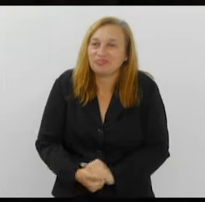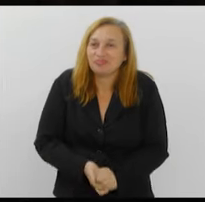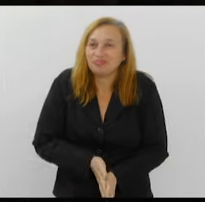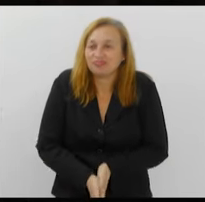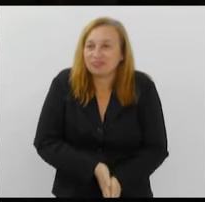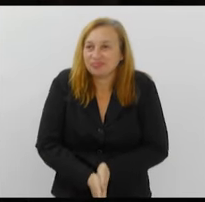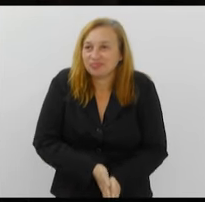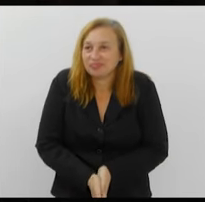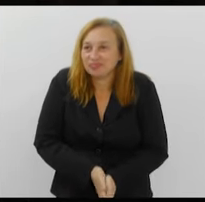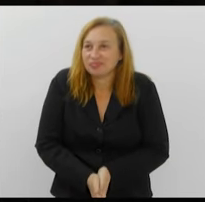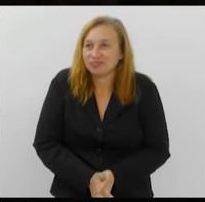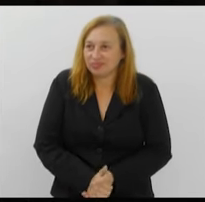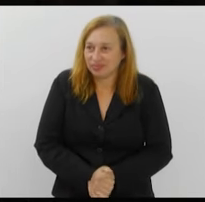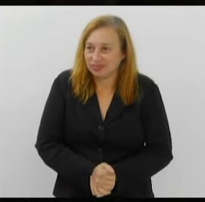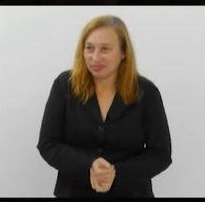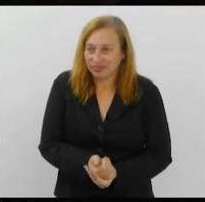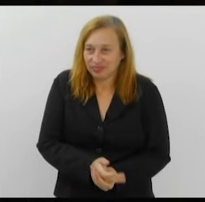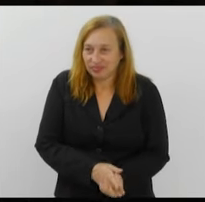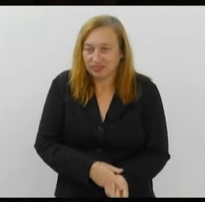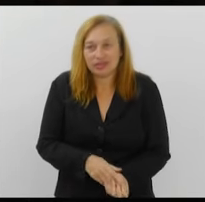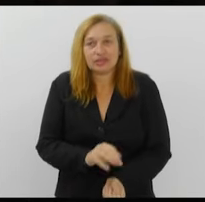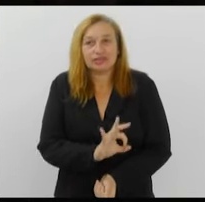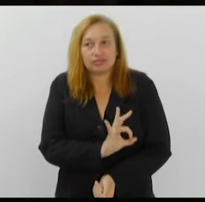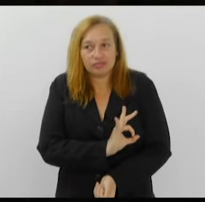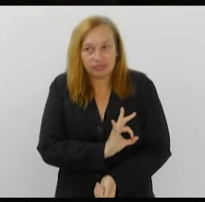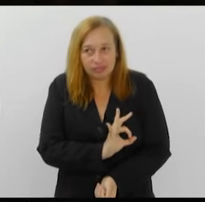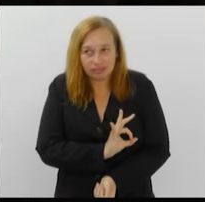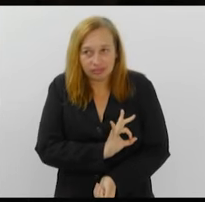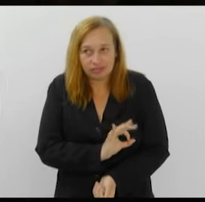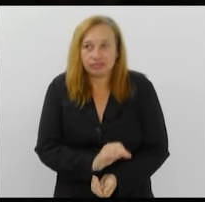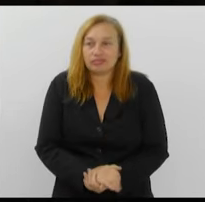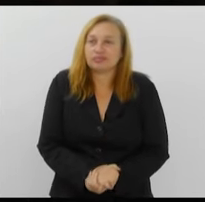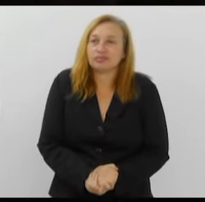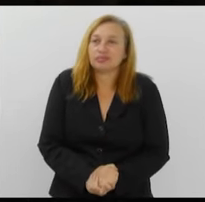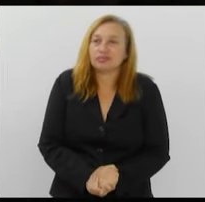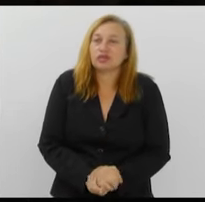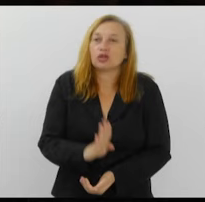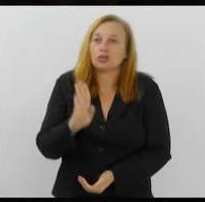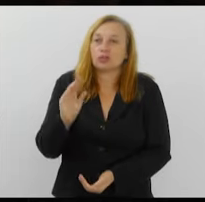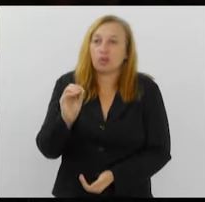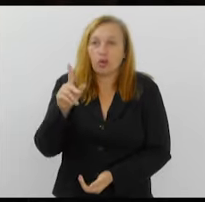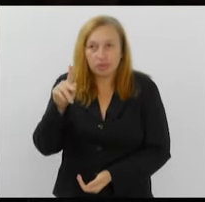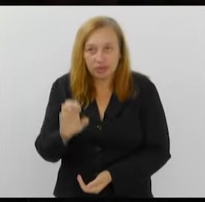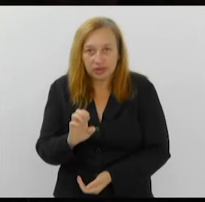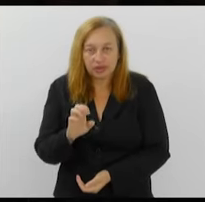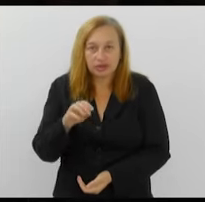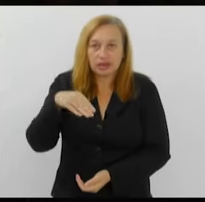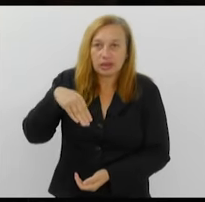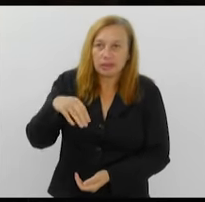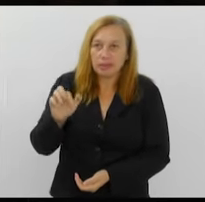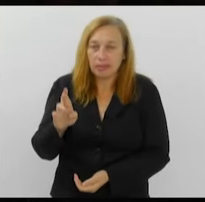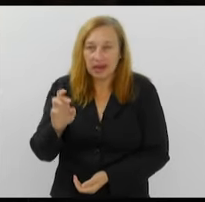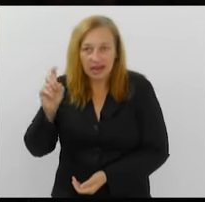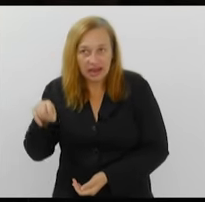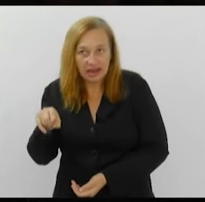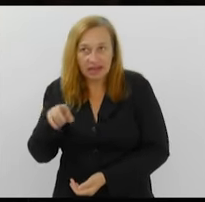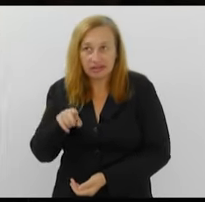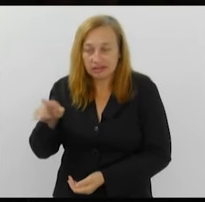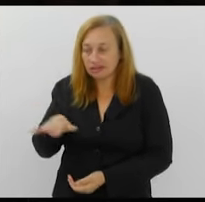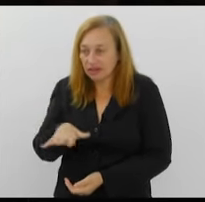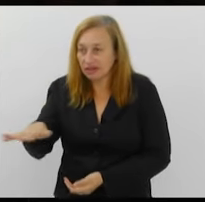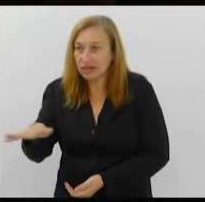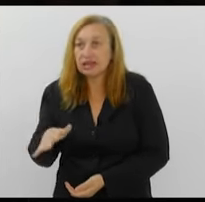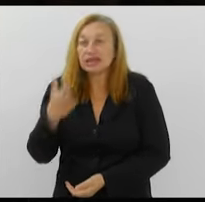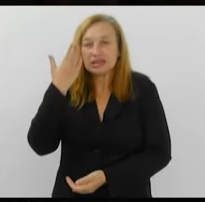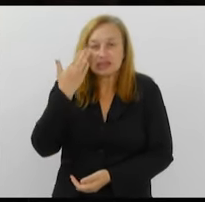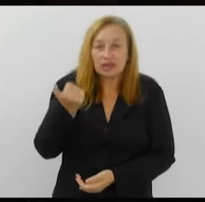foi a incursão policial, mais especificamente do BOPE, no Complexo da Maré. Nós sabemos que o Rio de Janeiro